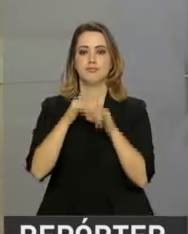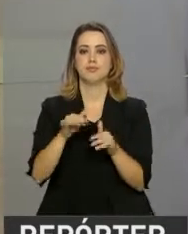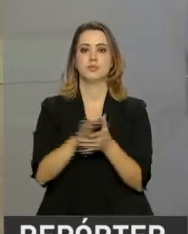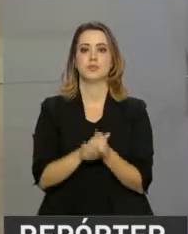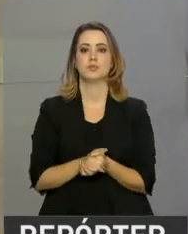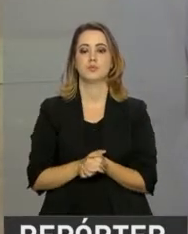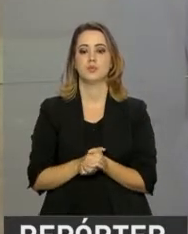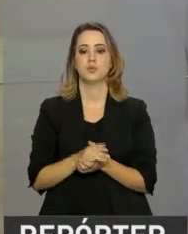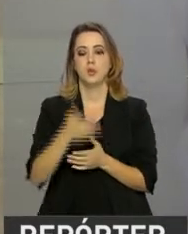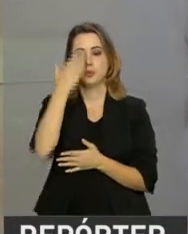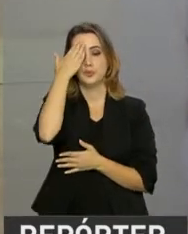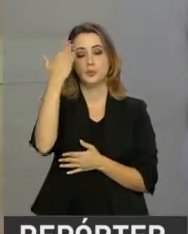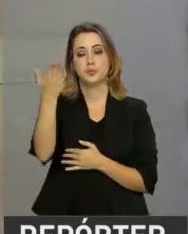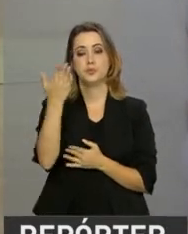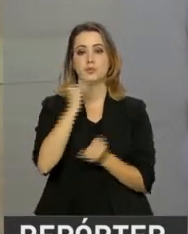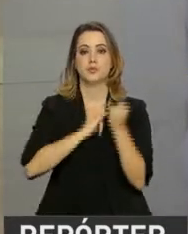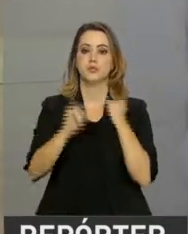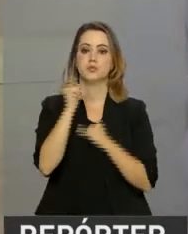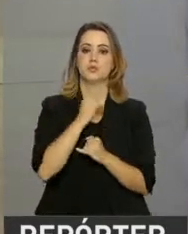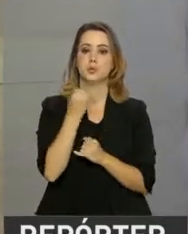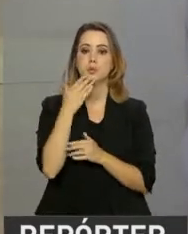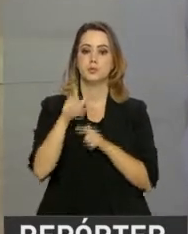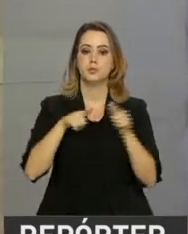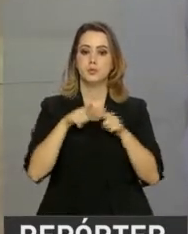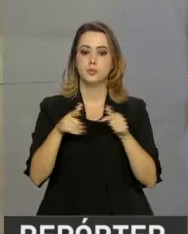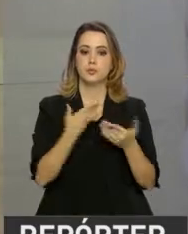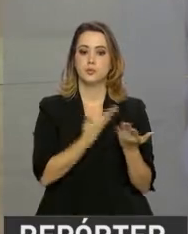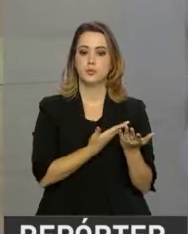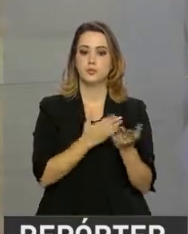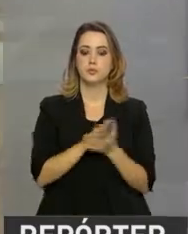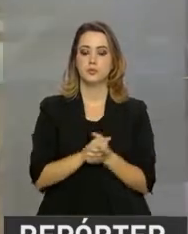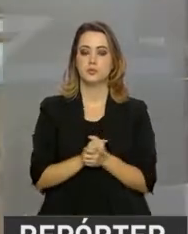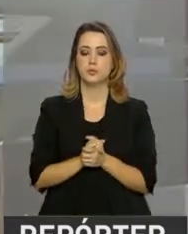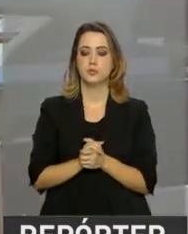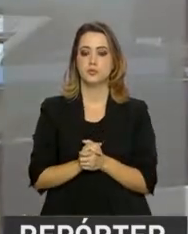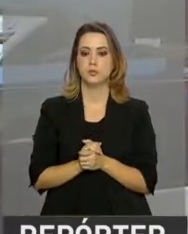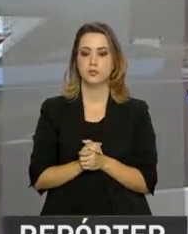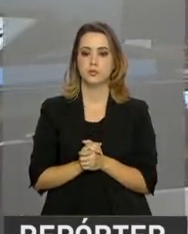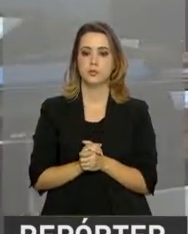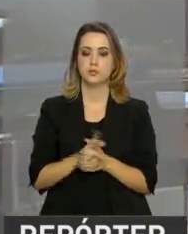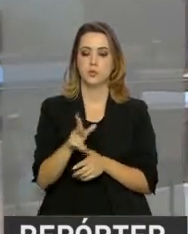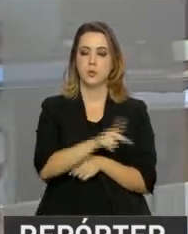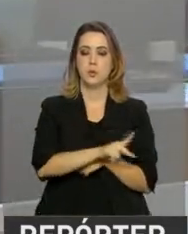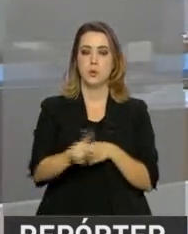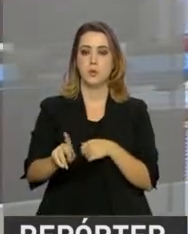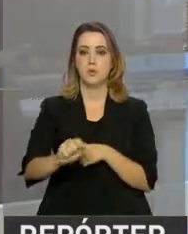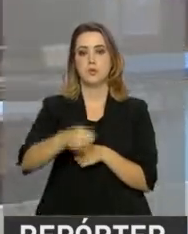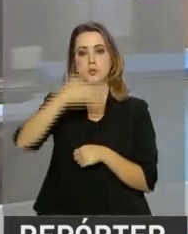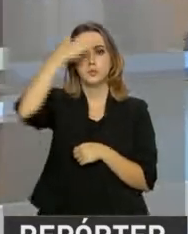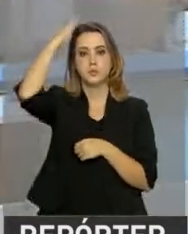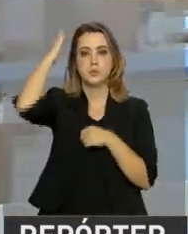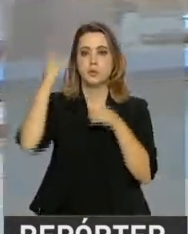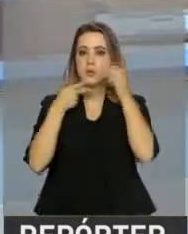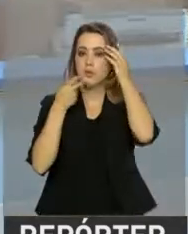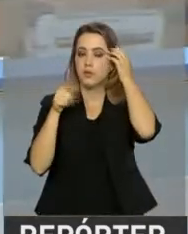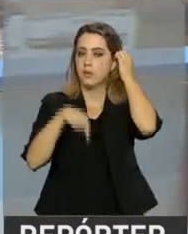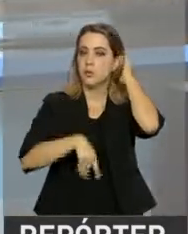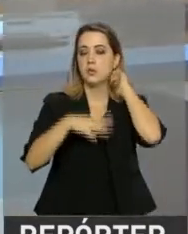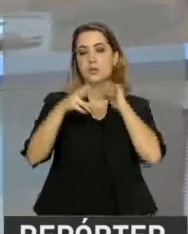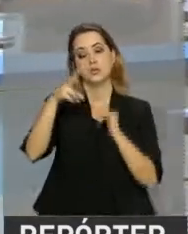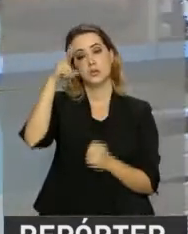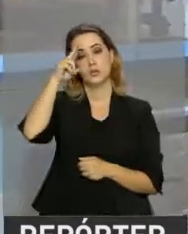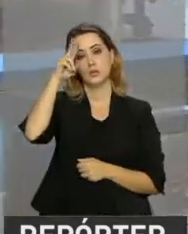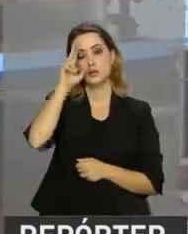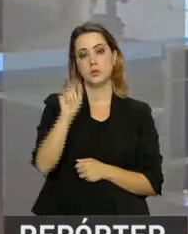isso obrigado paulo la sálvia pelas informações bom trabalho pra você o presidente michel temer falou nesta segunda feira sobre